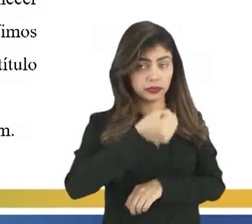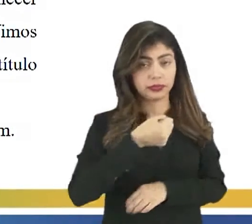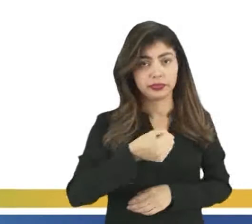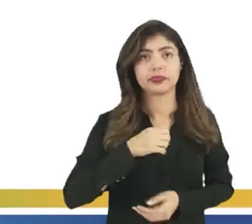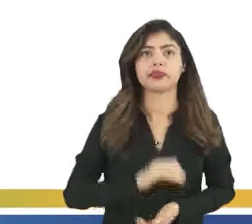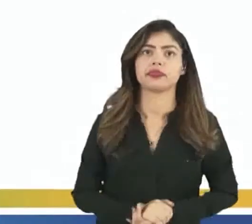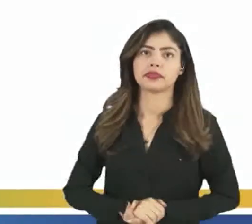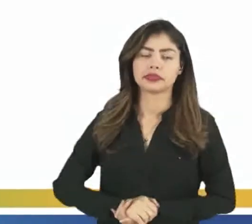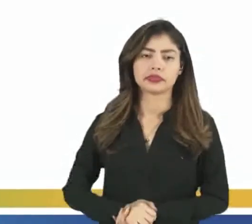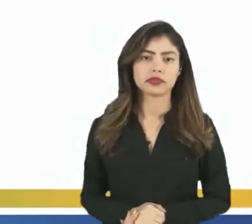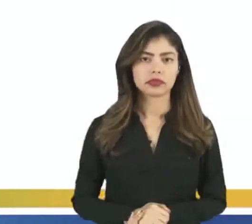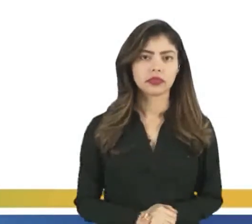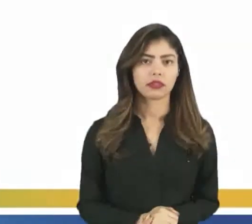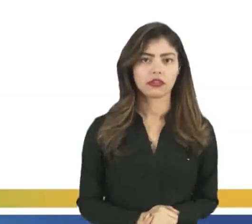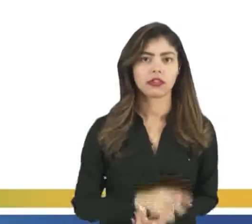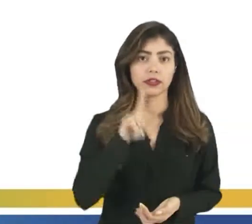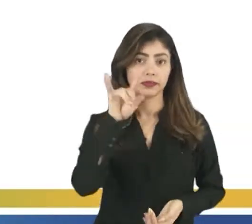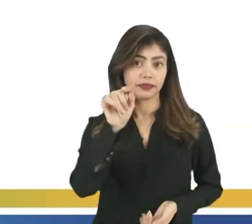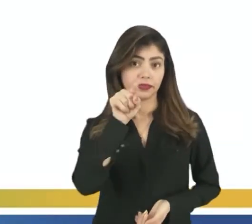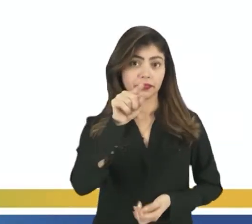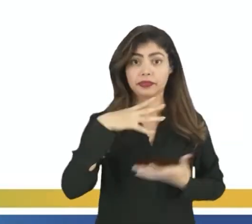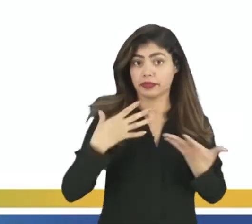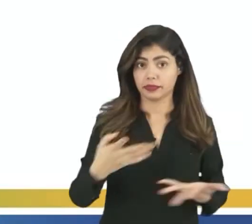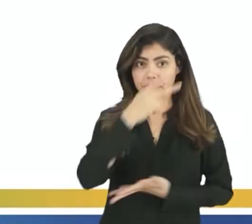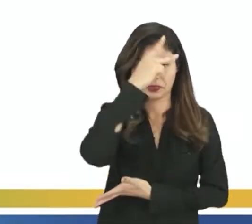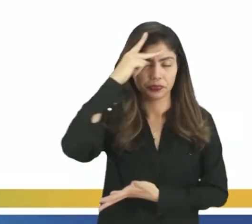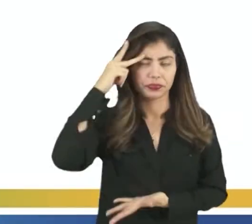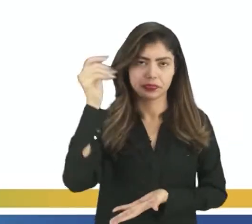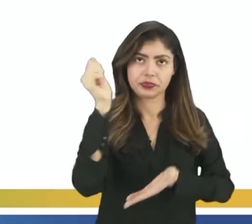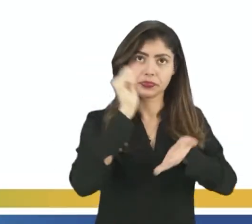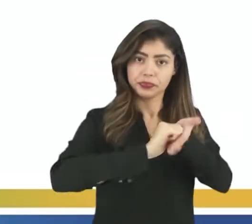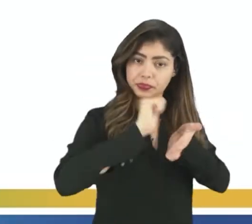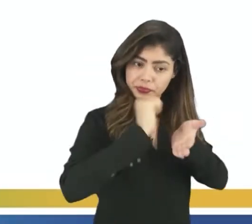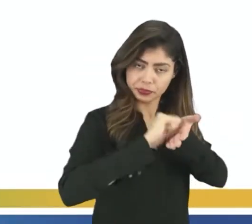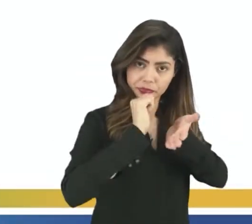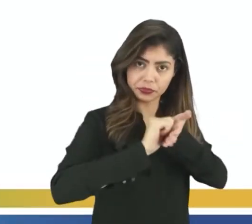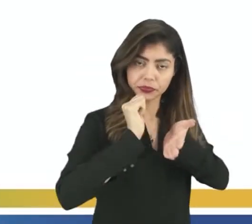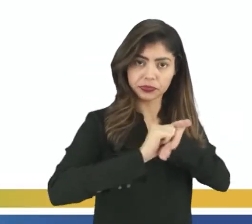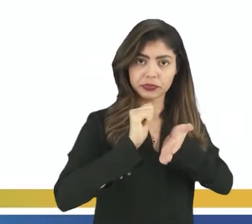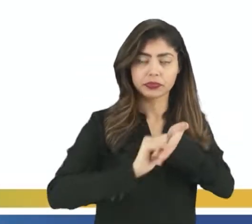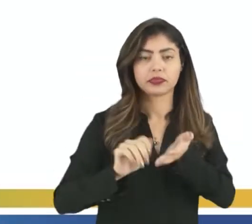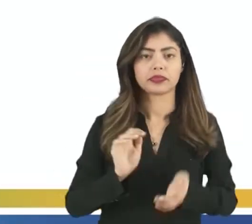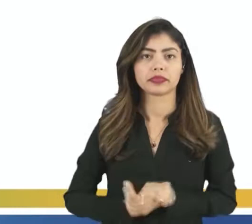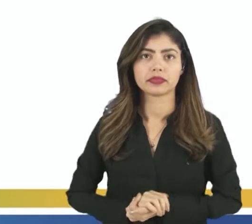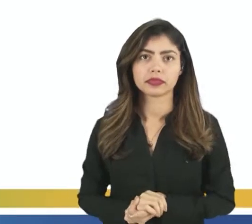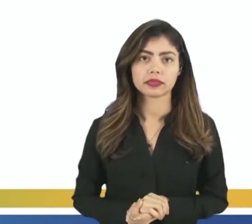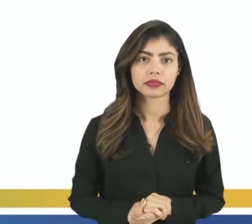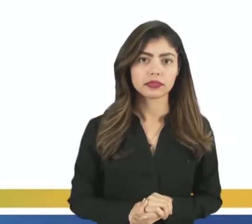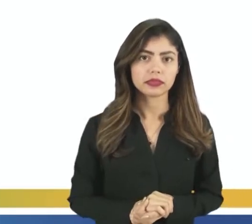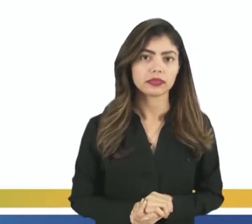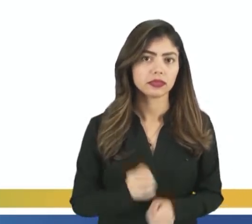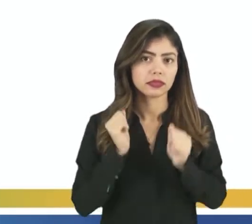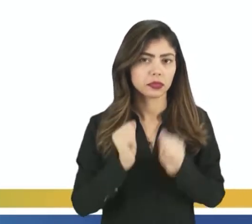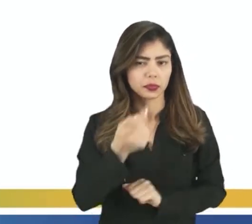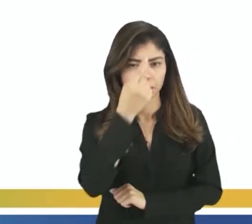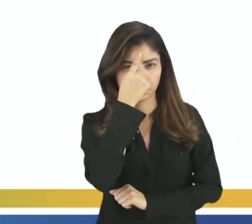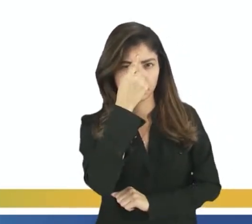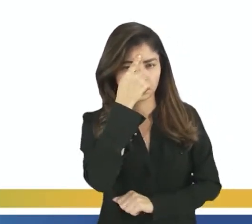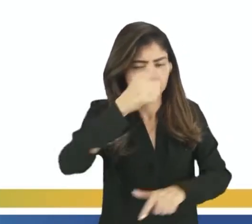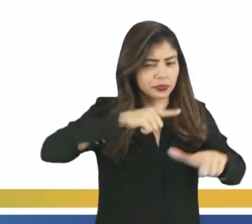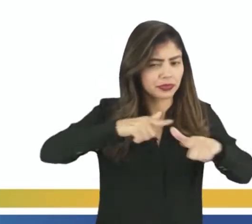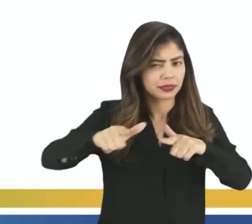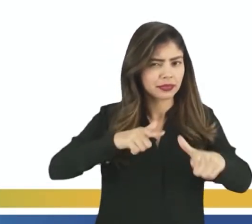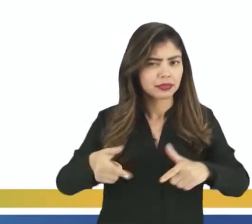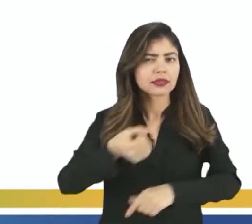reportagem. Você vai ter aí, né, uma pessoa pronta para escrever, pronta para produzir. E você pode se imaginar